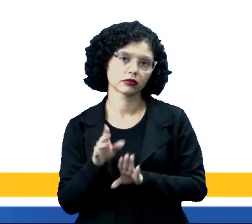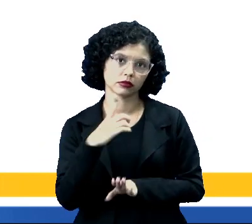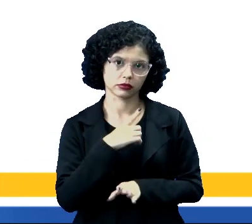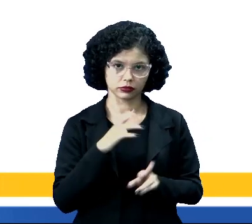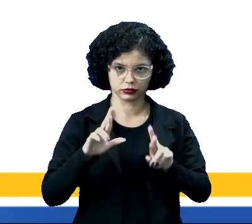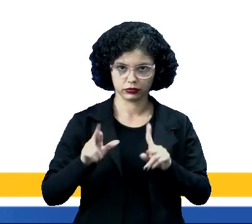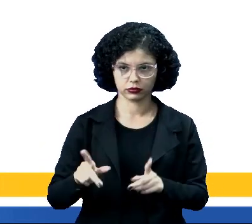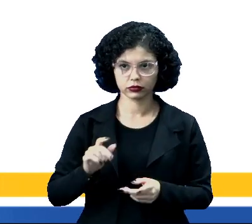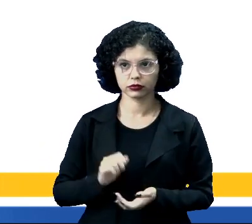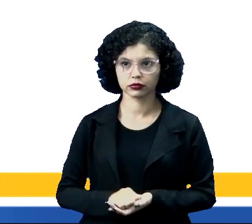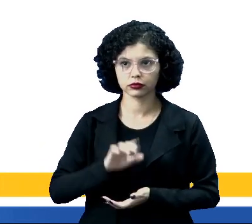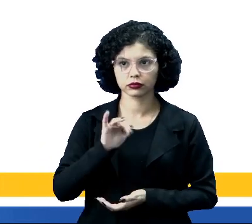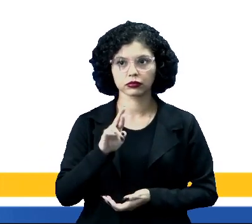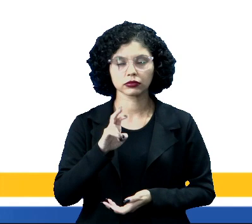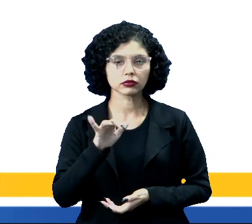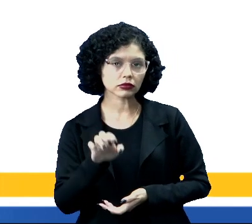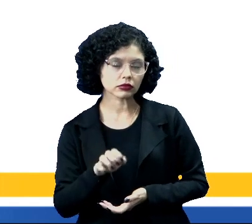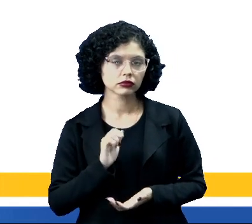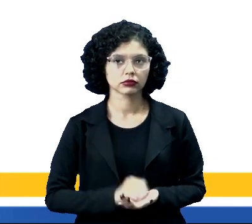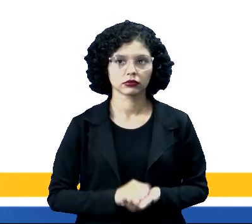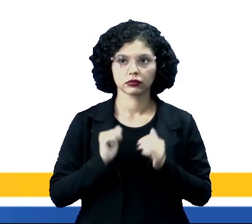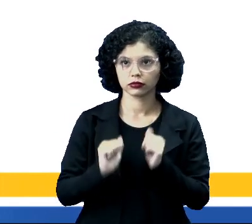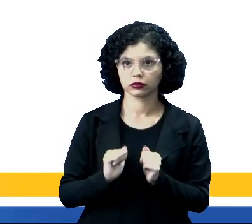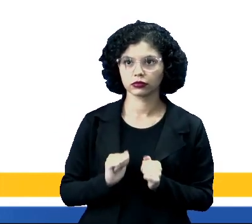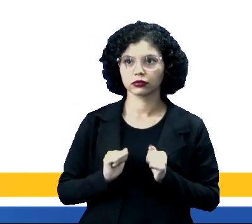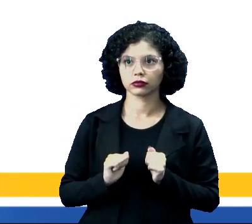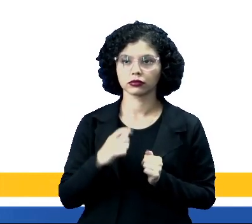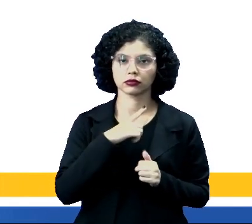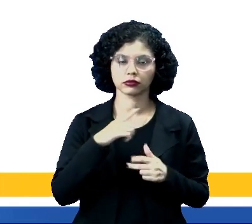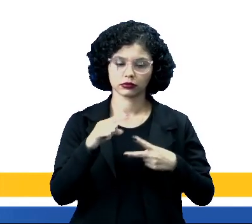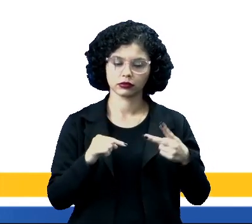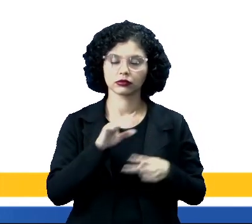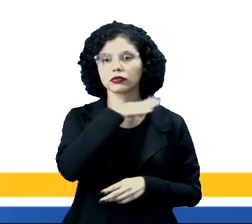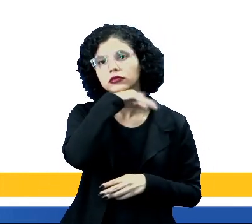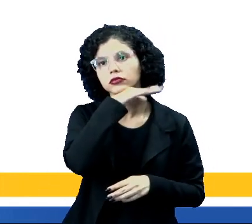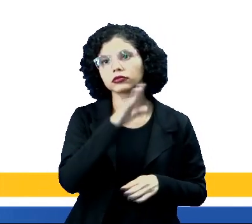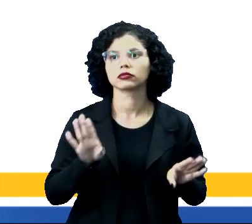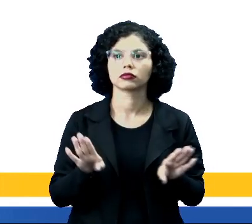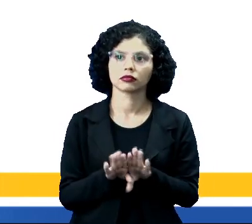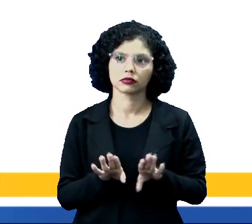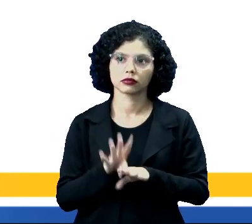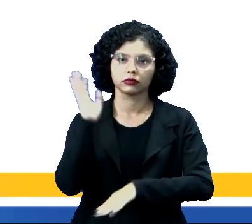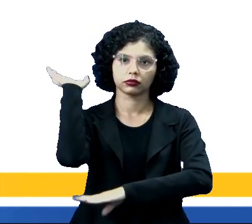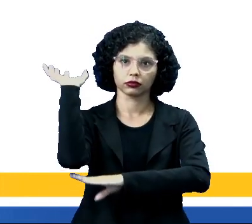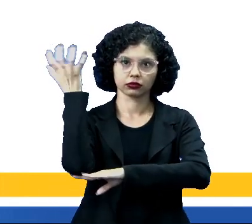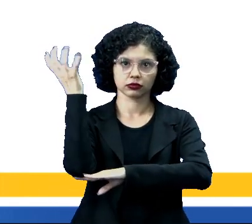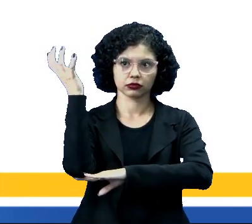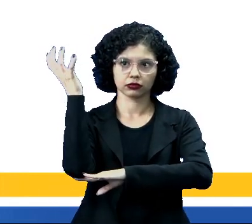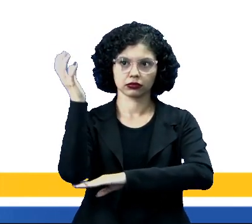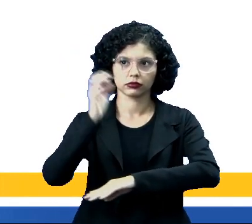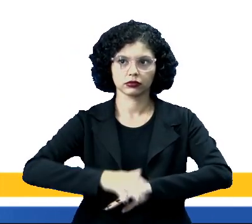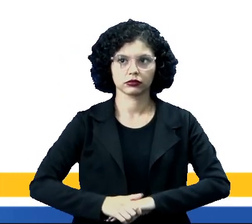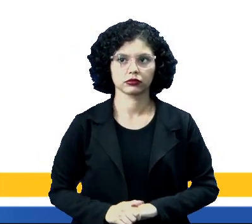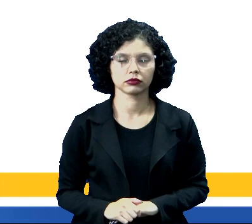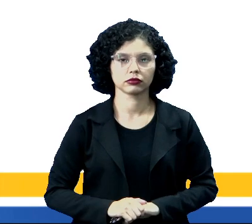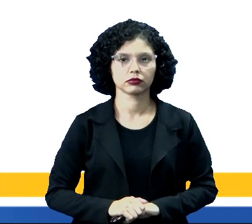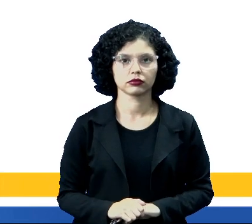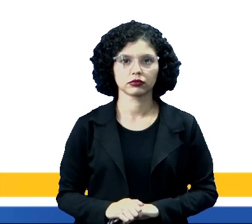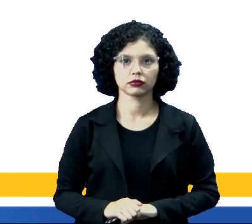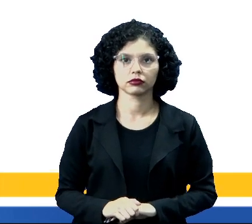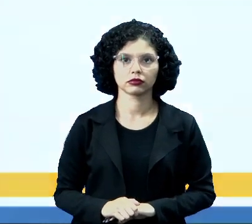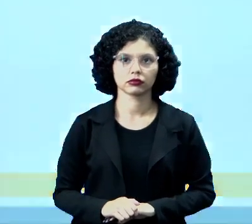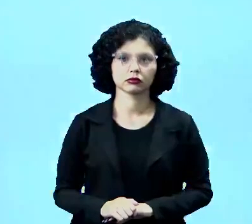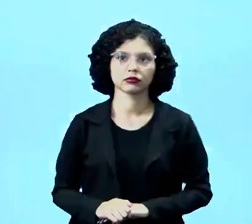temos diferenças de células eucariontes. Eu posso ter a célula eucarionte animal e posso ter a célula eucarionte